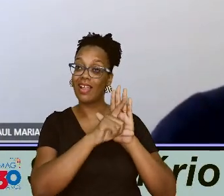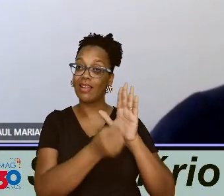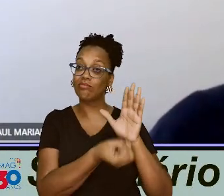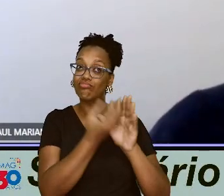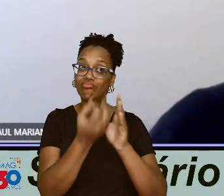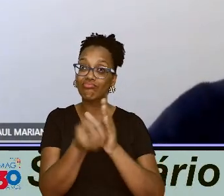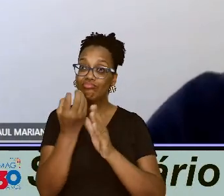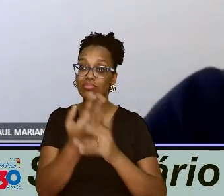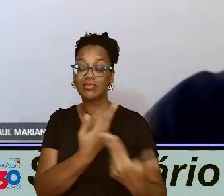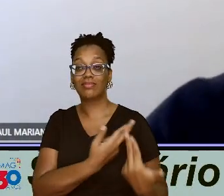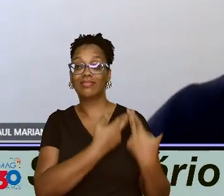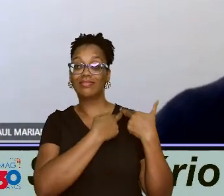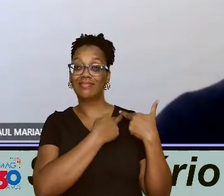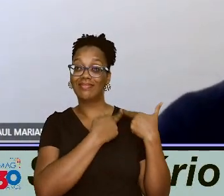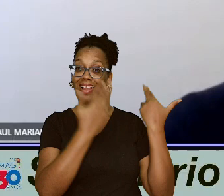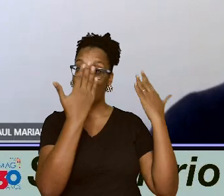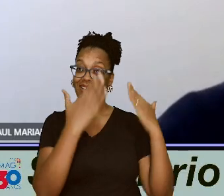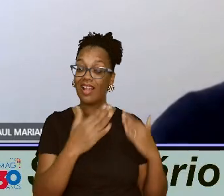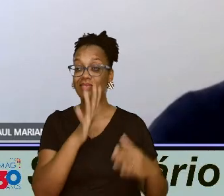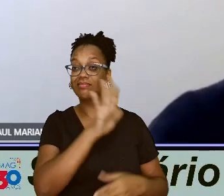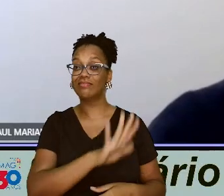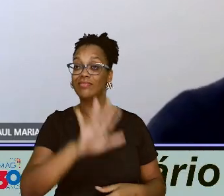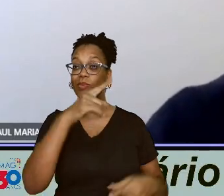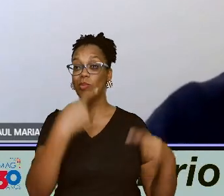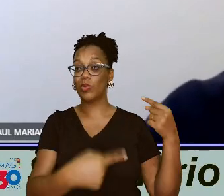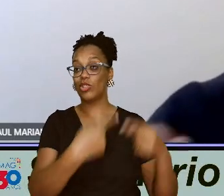responsáveis pelo desenho da política pública,